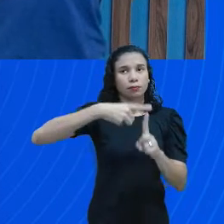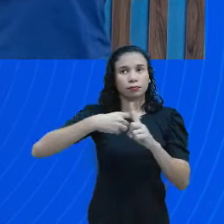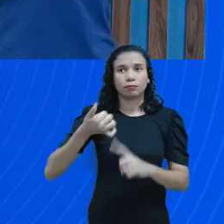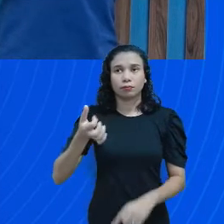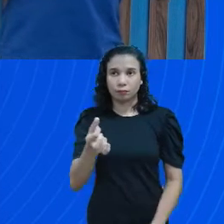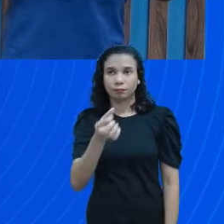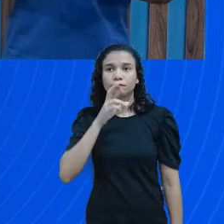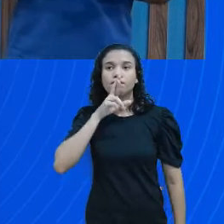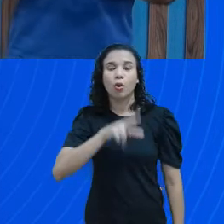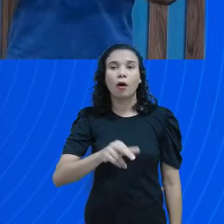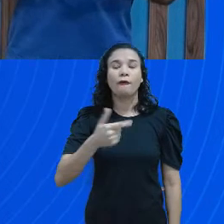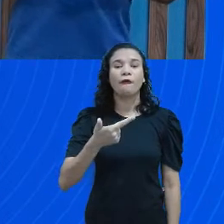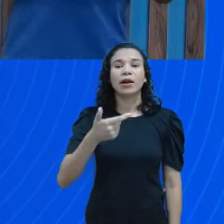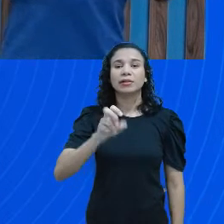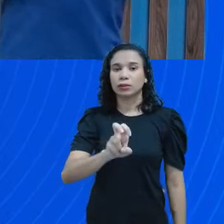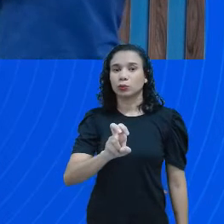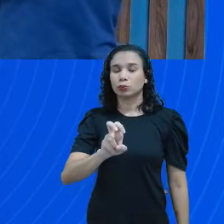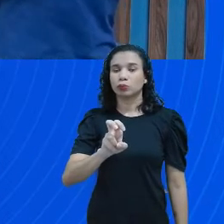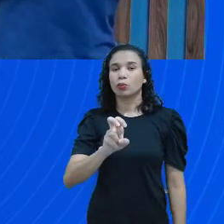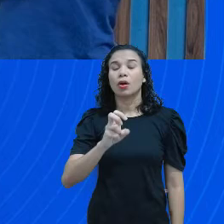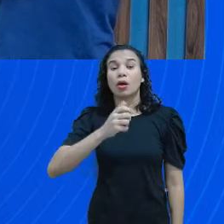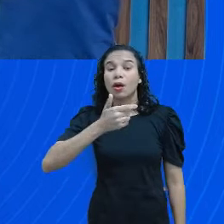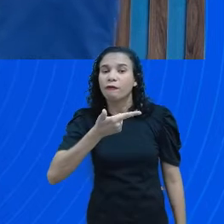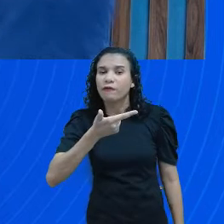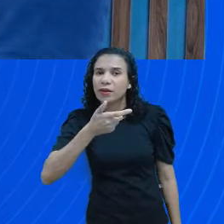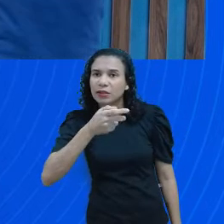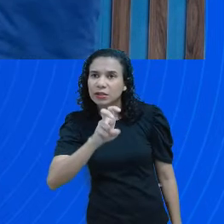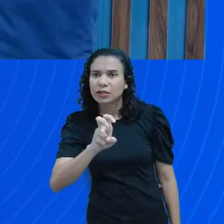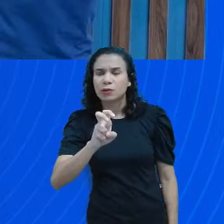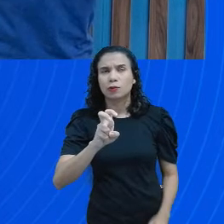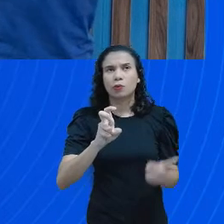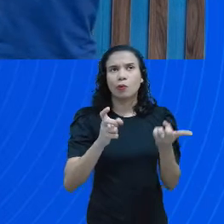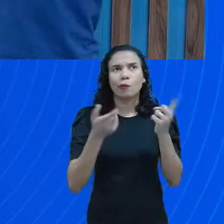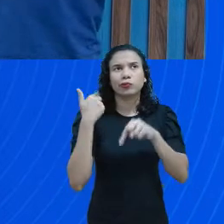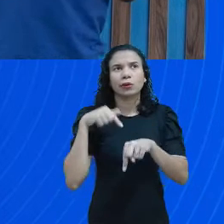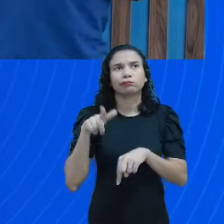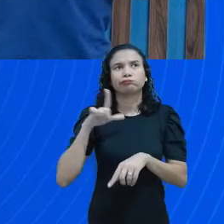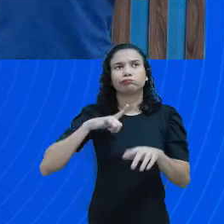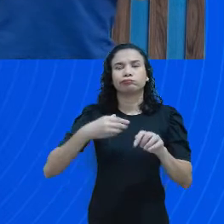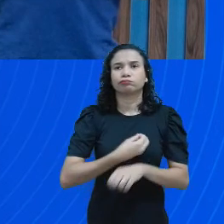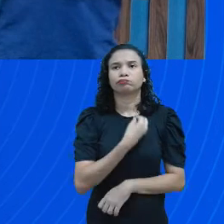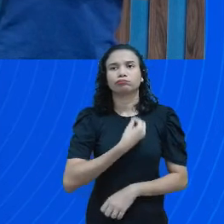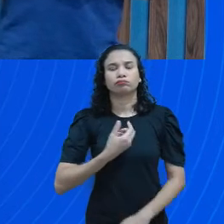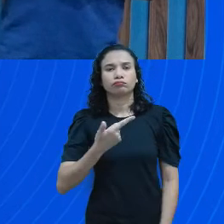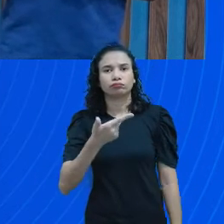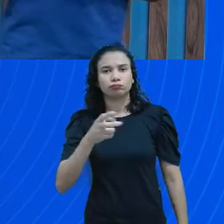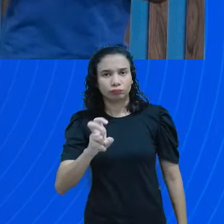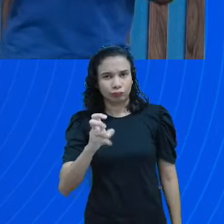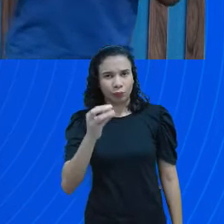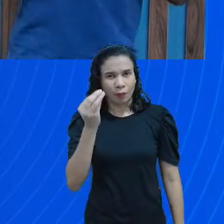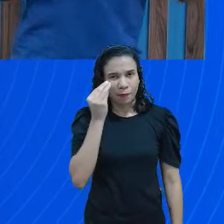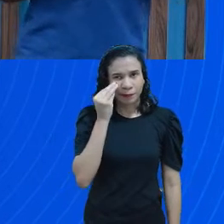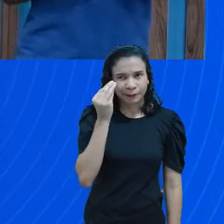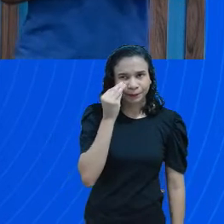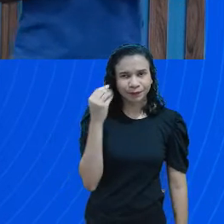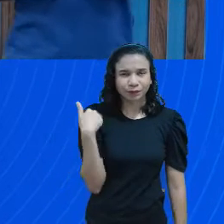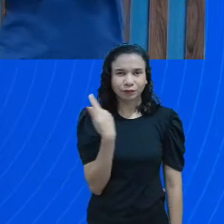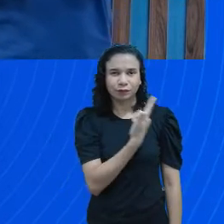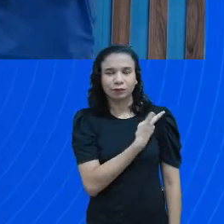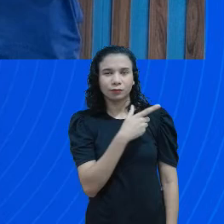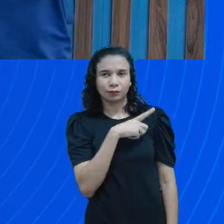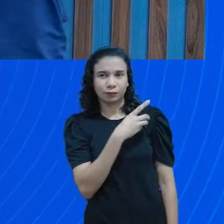dar 25. Aí qual o número que é ao quadrado vai dar 25? Observa aí aqui, ó. Se a gente colocar aqui,